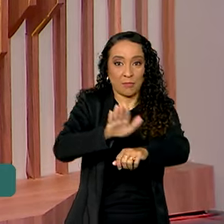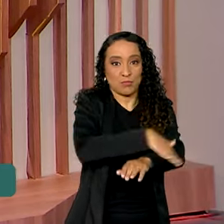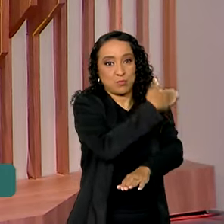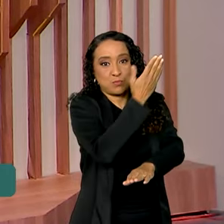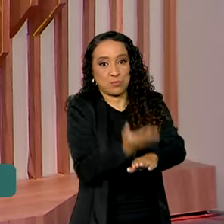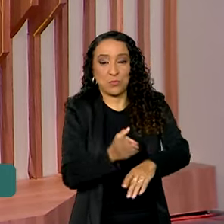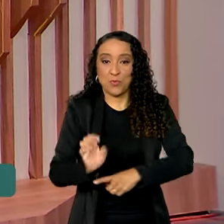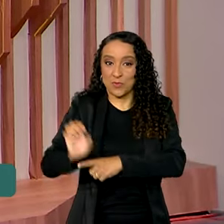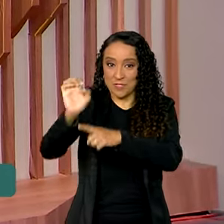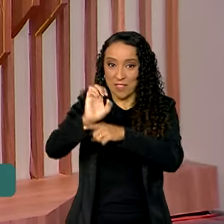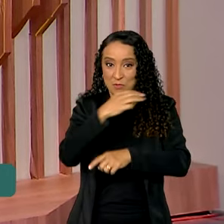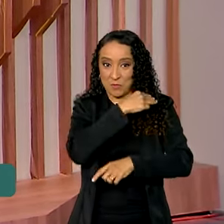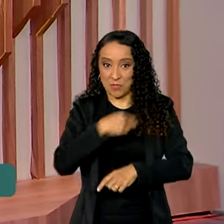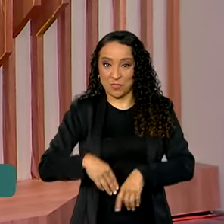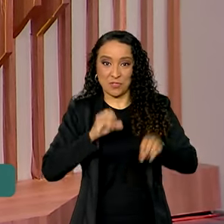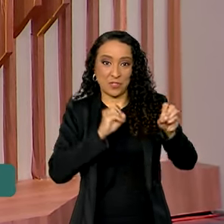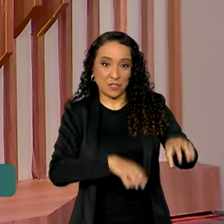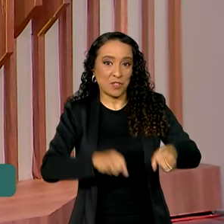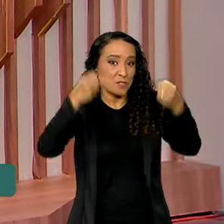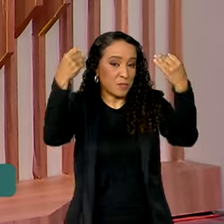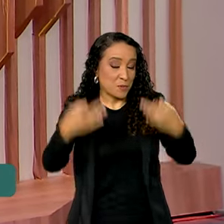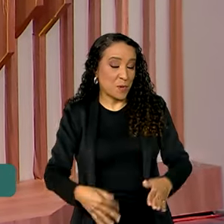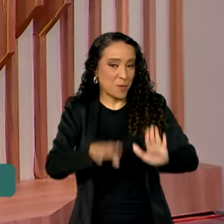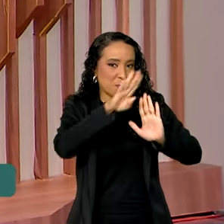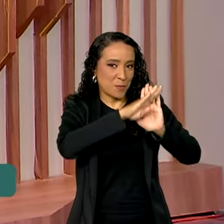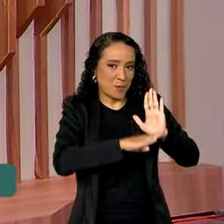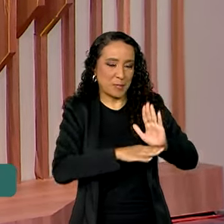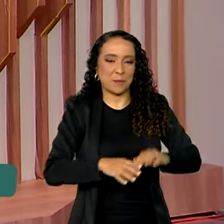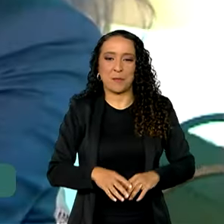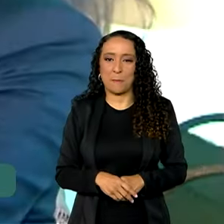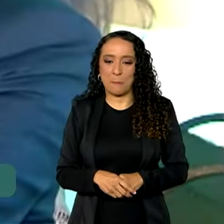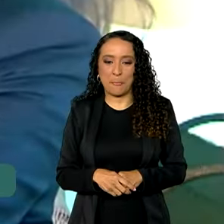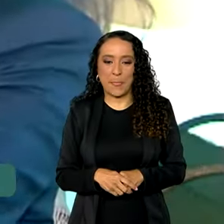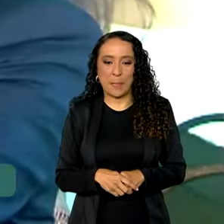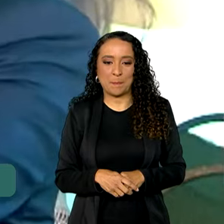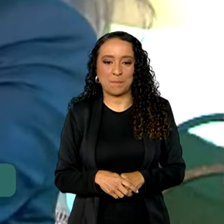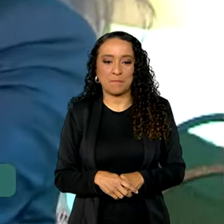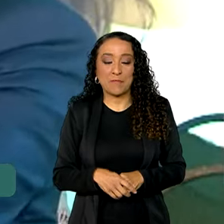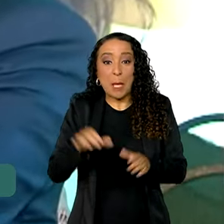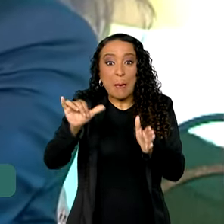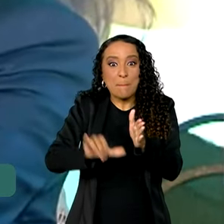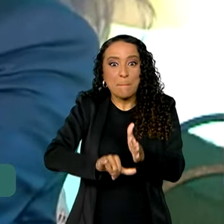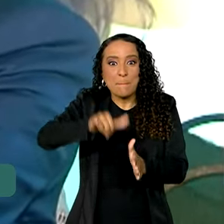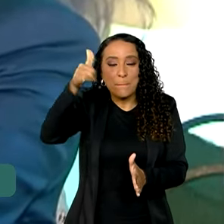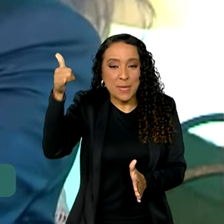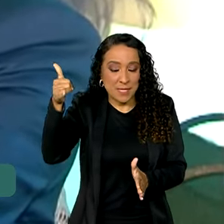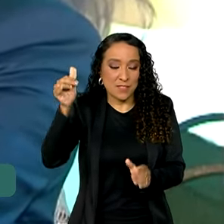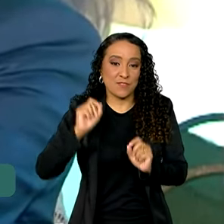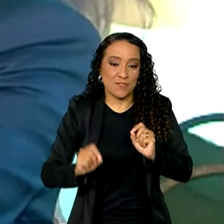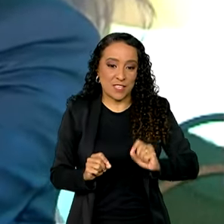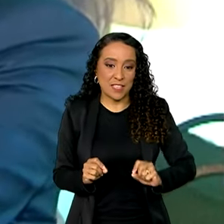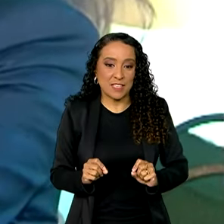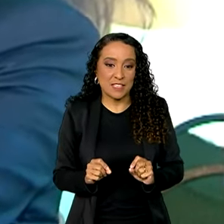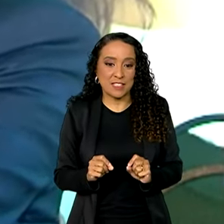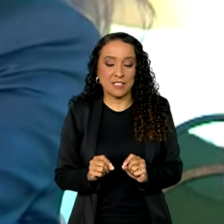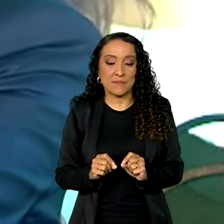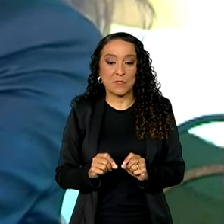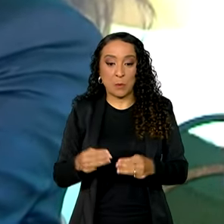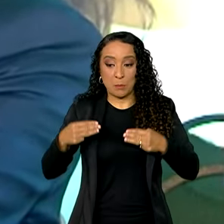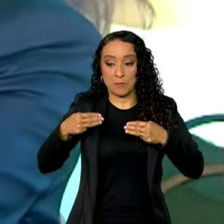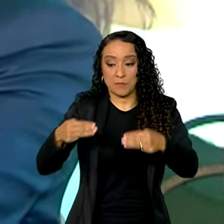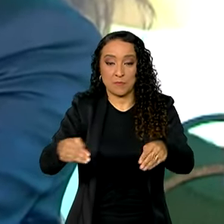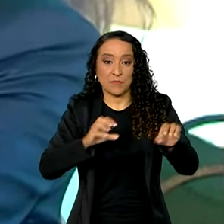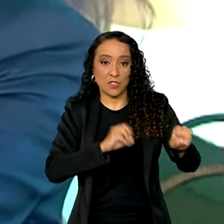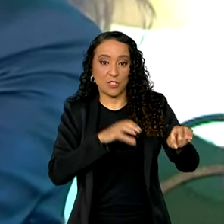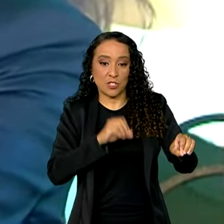no Estado. O ministro da Educação falou sobre o programa. Pela primeira vez, o Ministério da